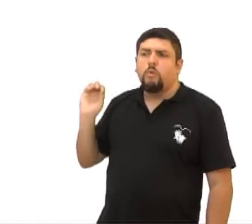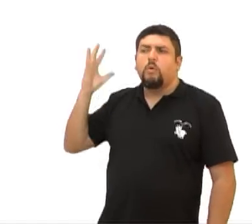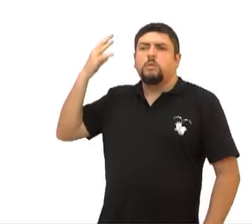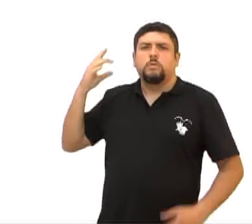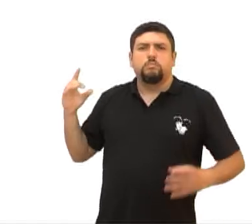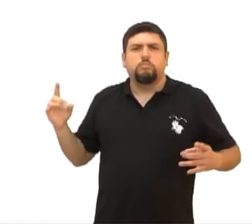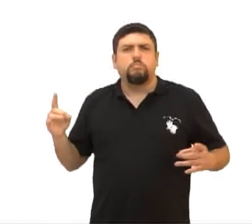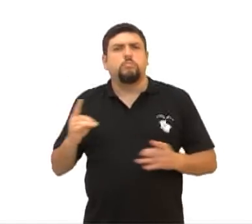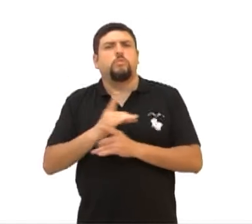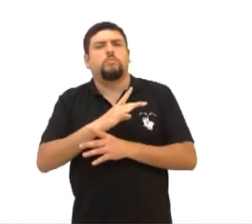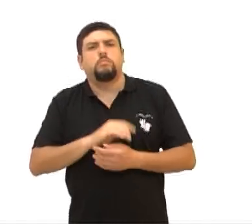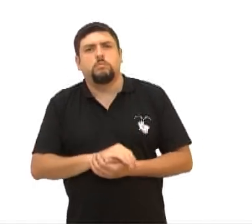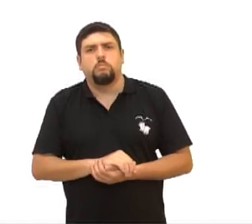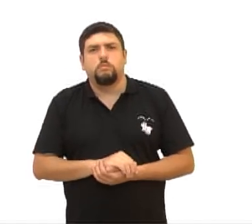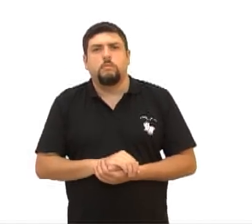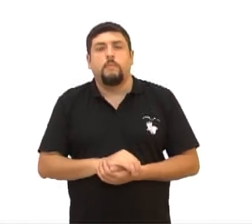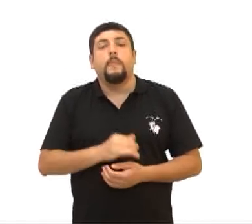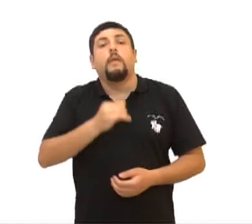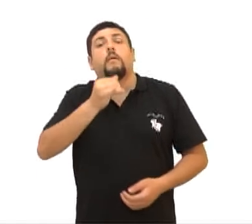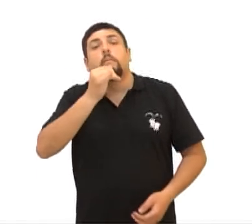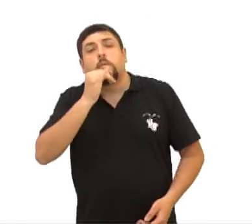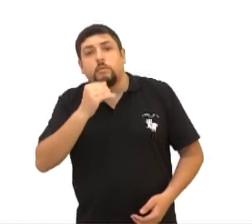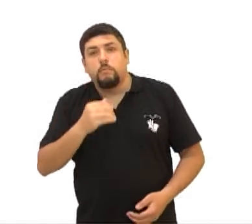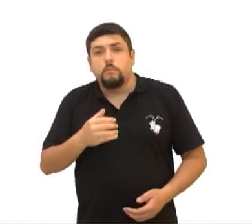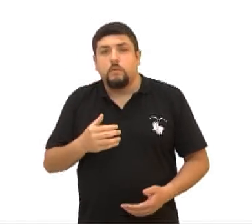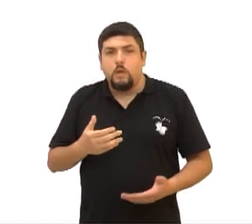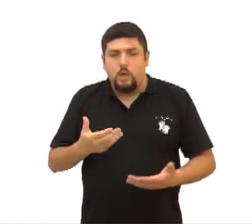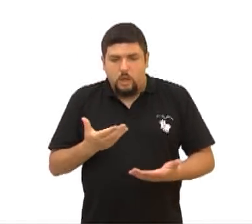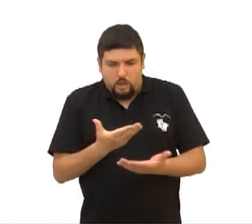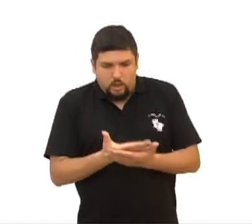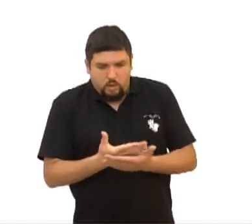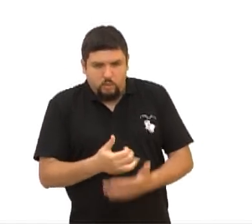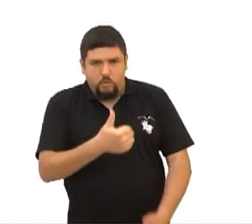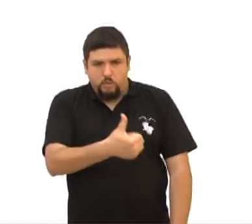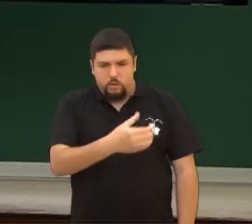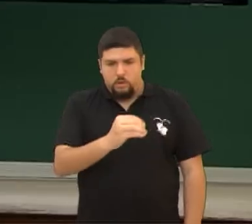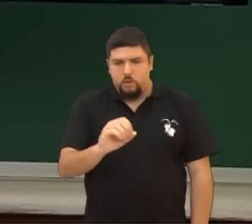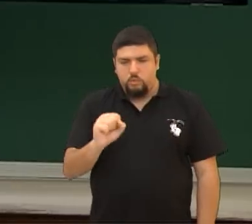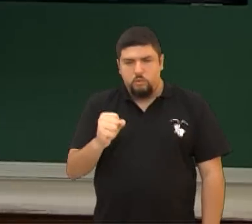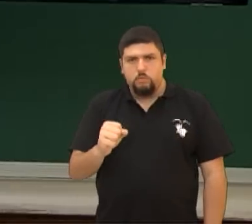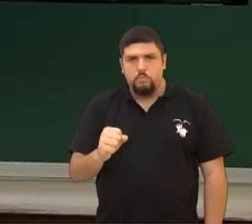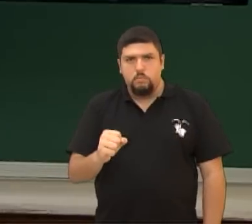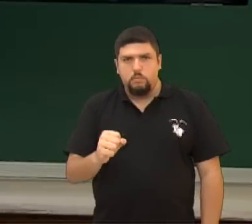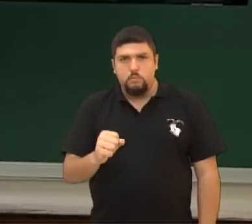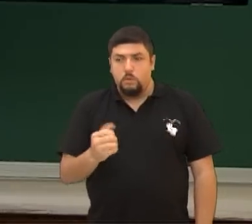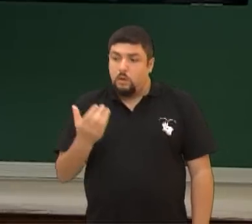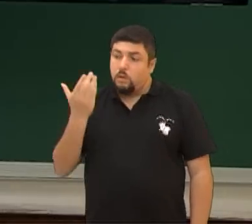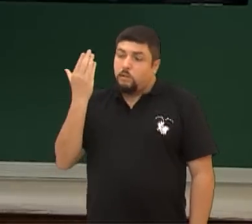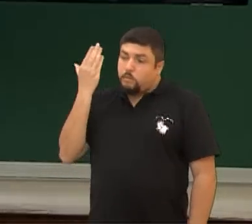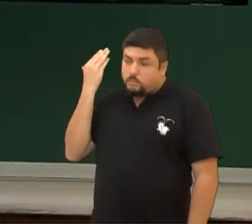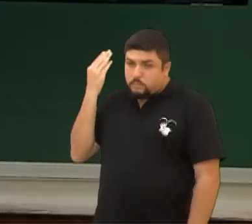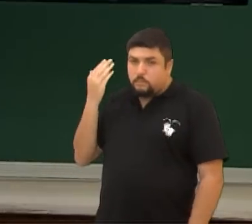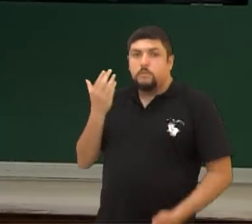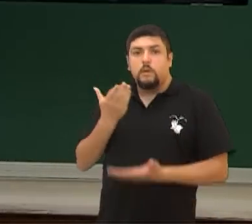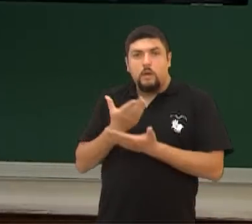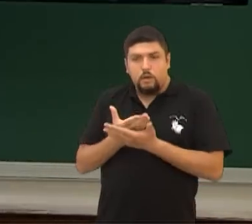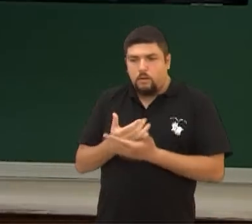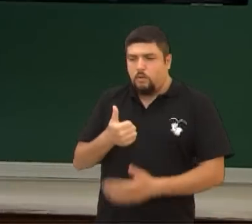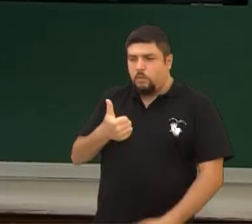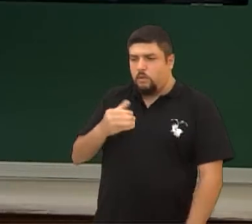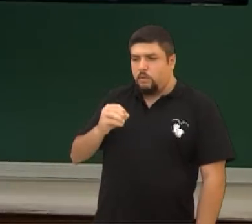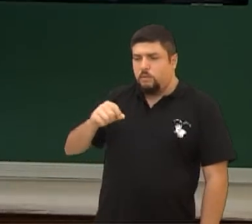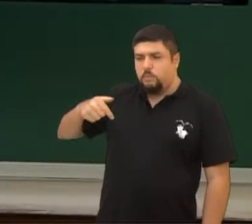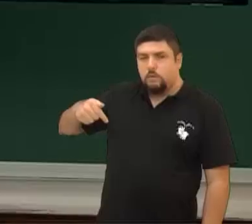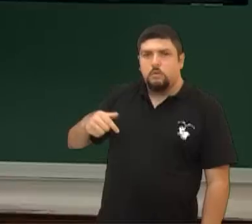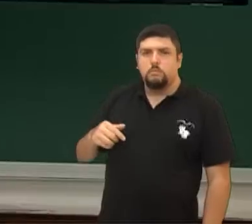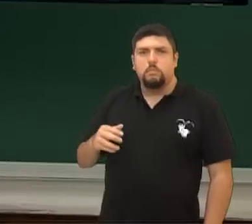no passado. Por exemplo, a aula 108 está no presente. A aula 107 ficou no passado. E o